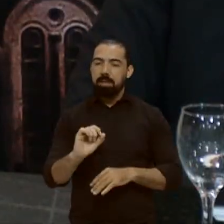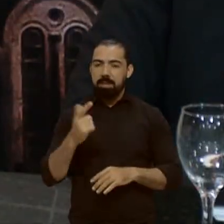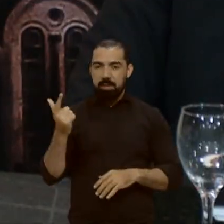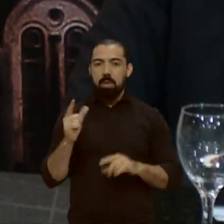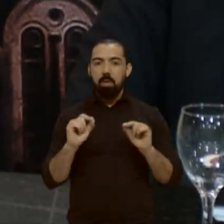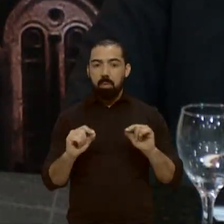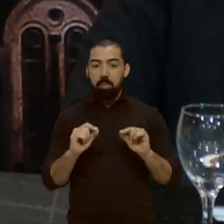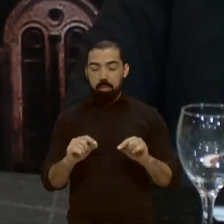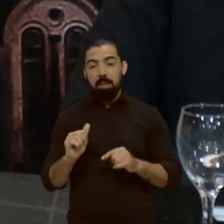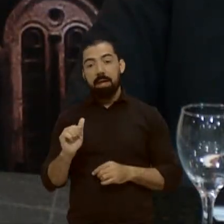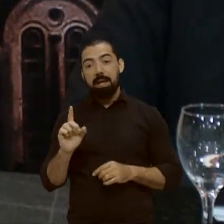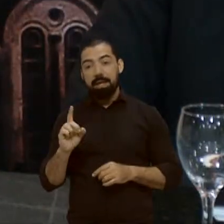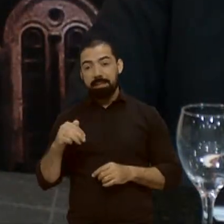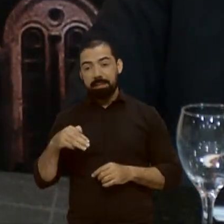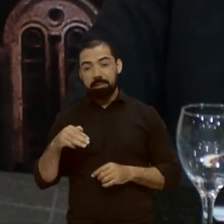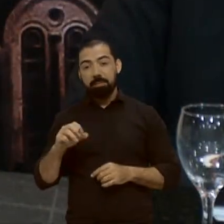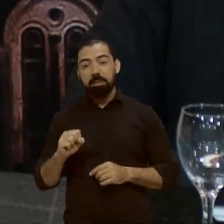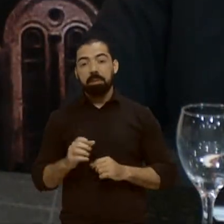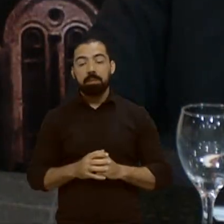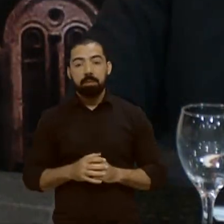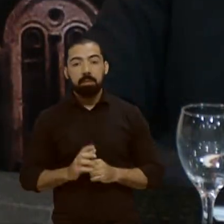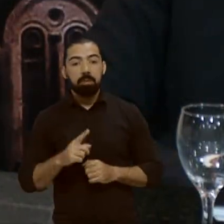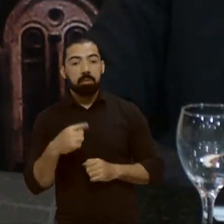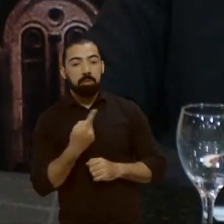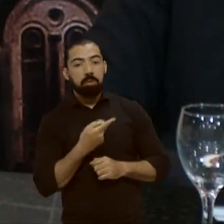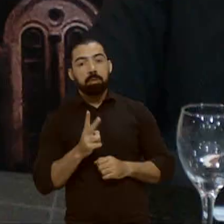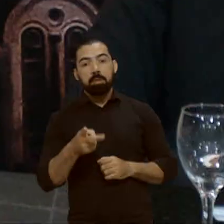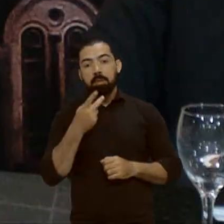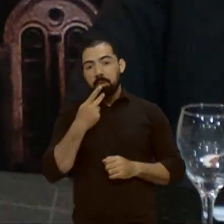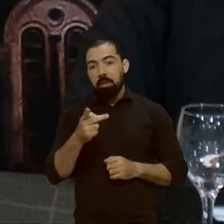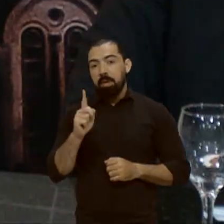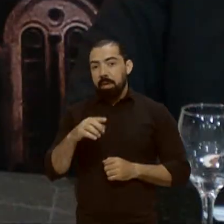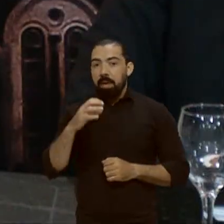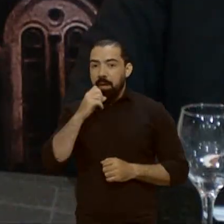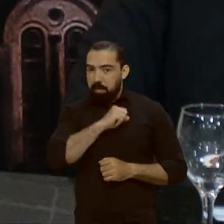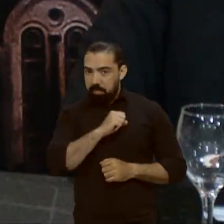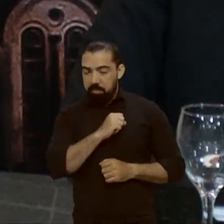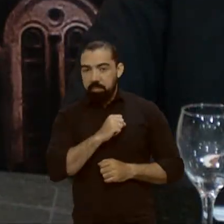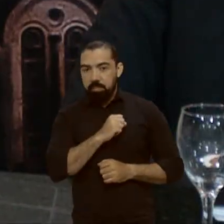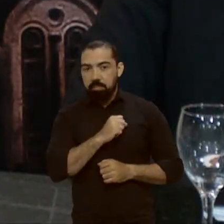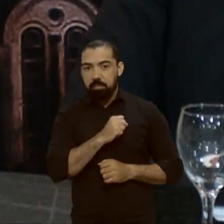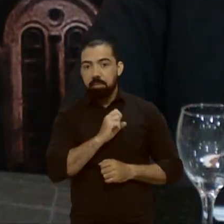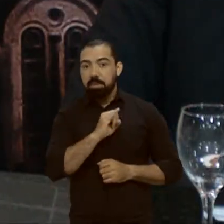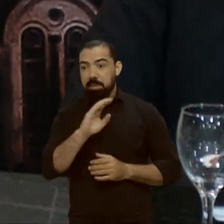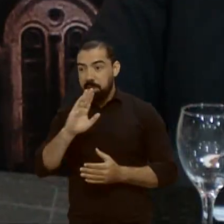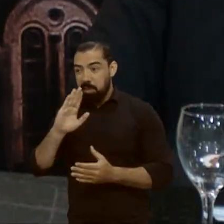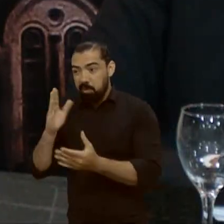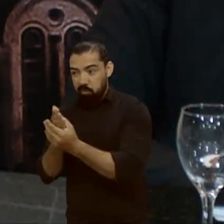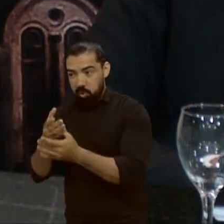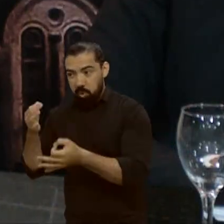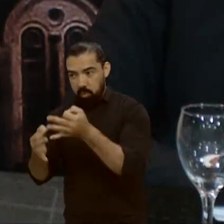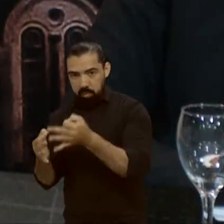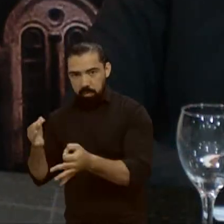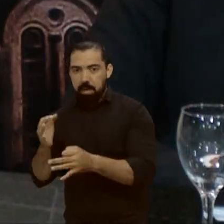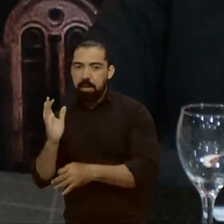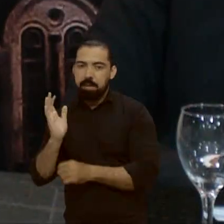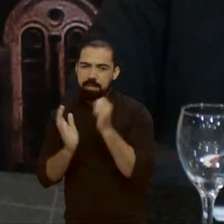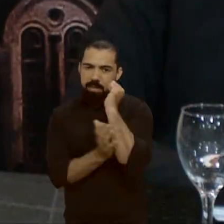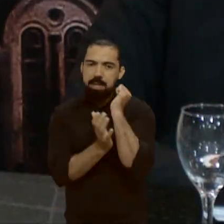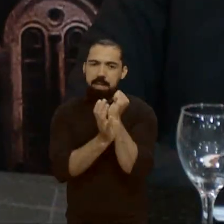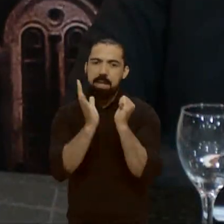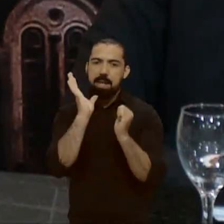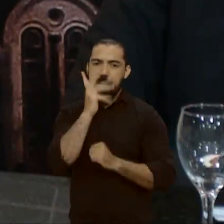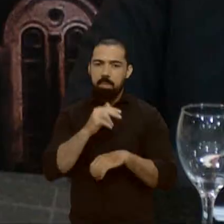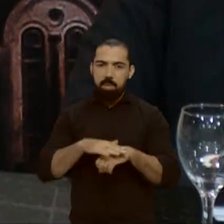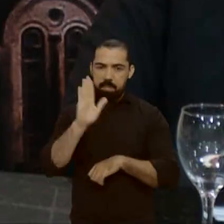forma administrativa, a gente sempre fala que é algo mais rápido de se resolver do que na justiça. Por isso que é importante você